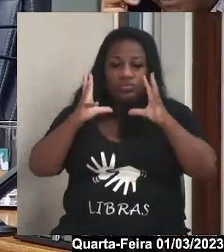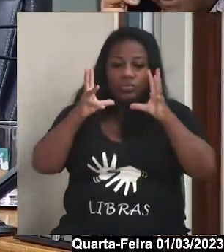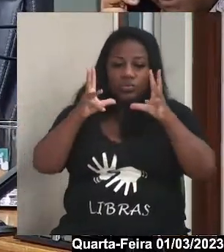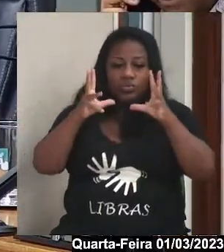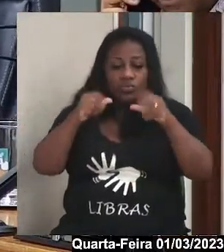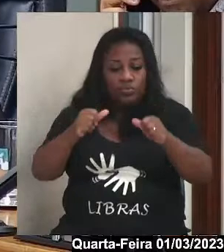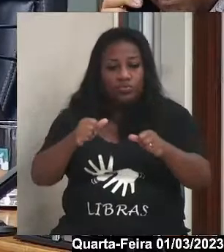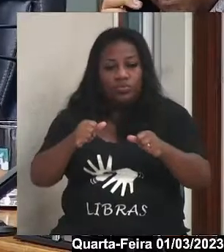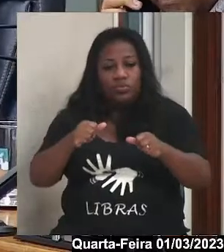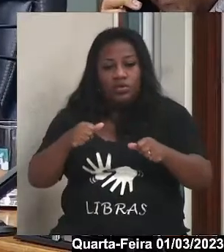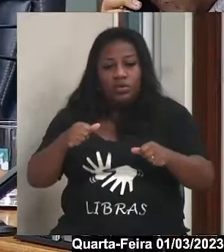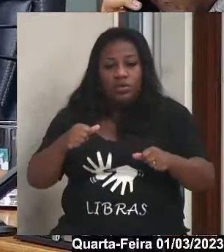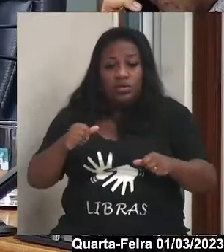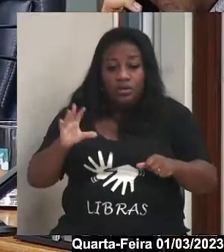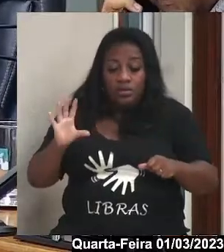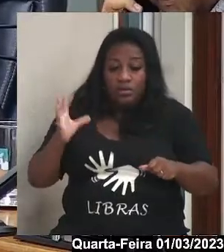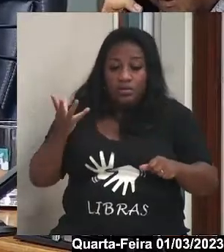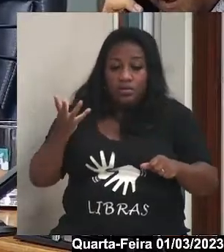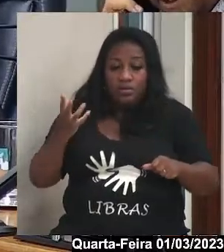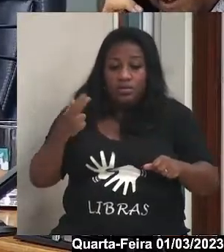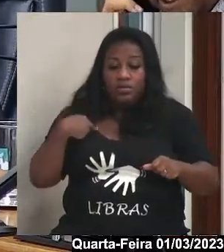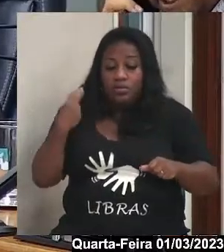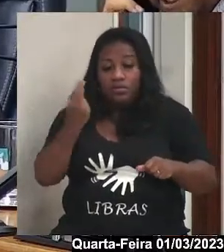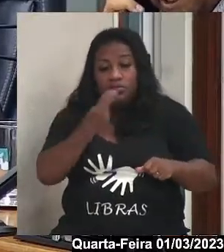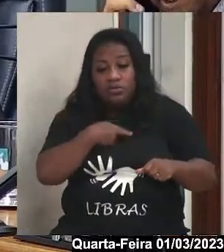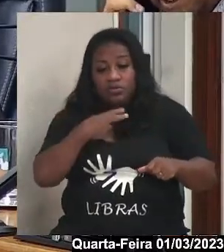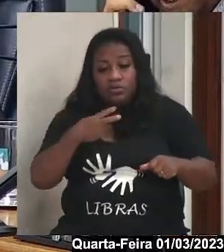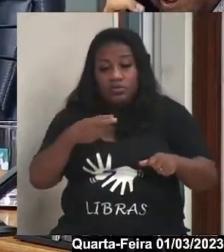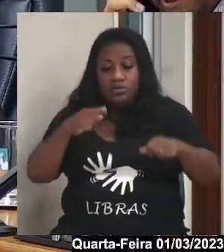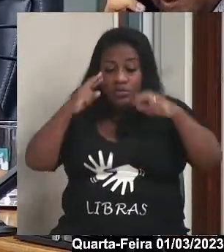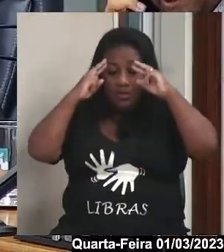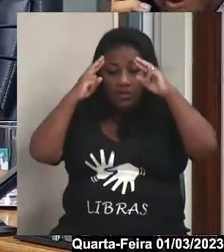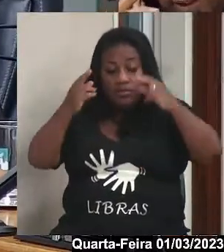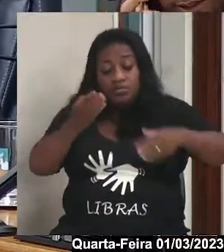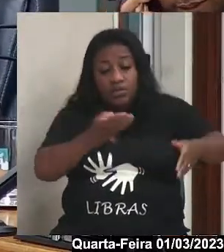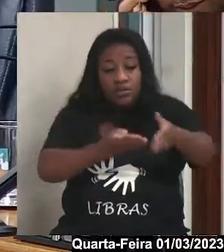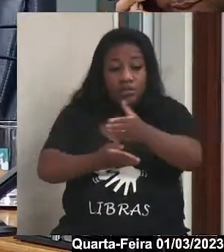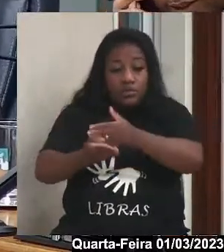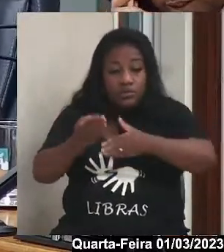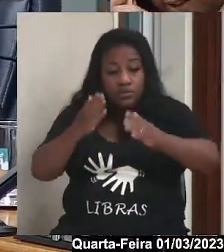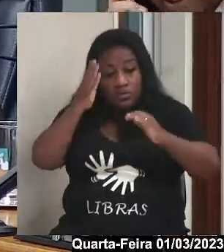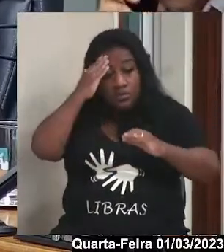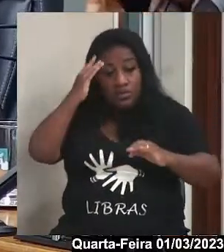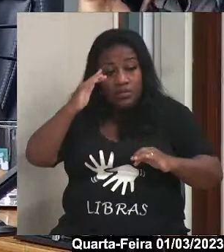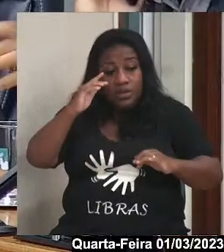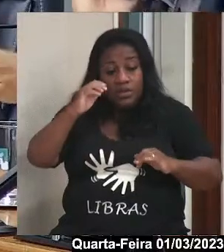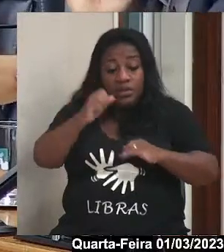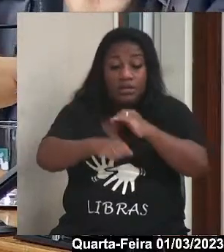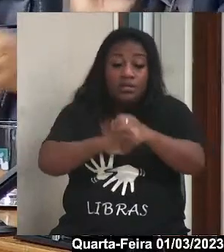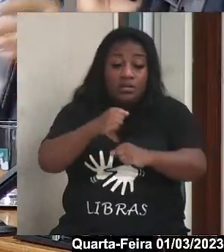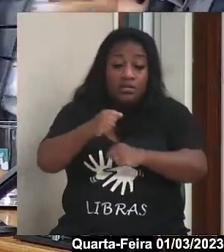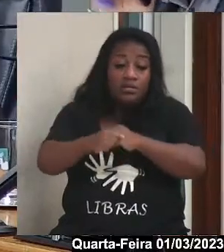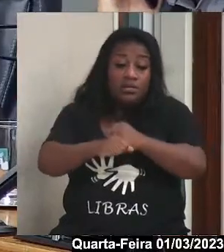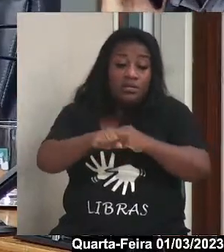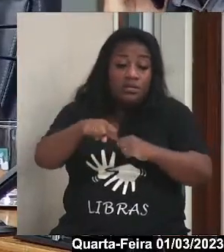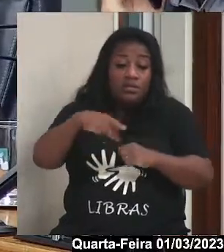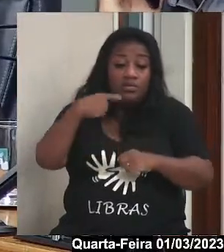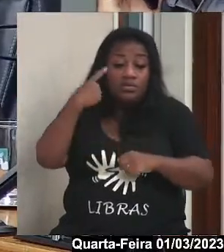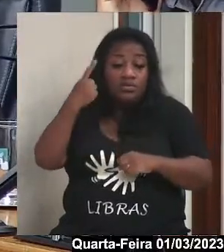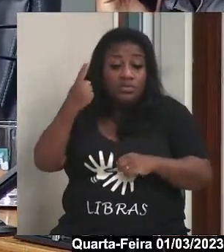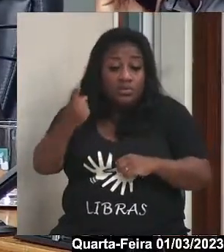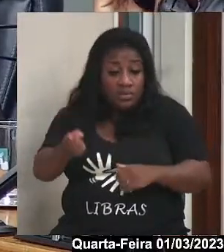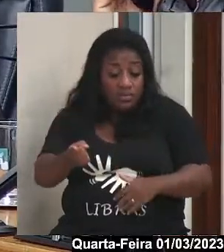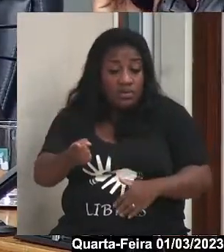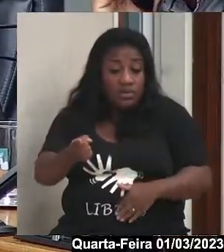todos. Então, acho que precisamos uns respeitar uns aos outros. A gente sabe que o ano que vem, né, presidente, o bambu vai